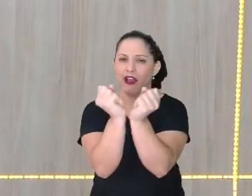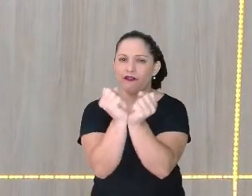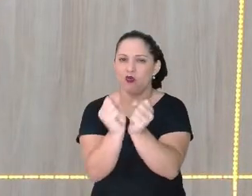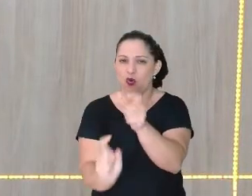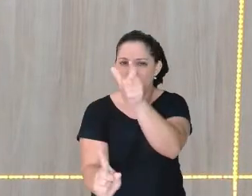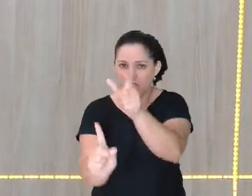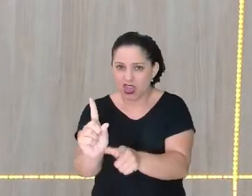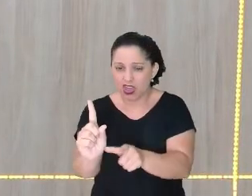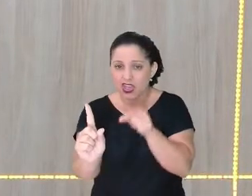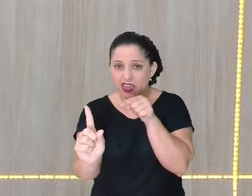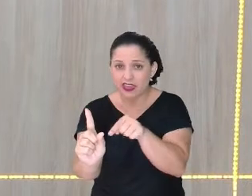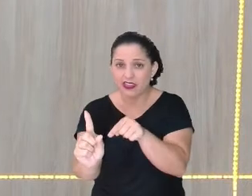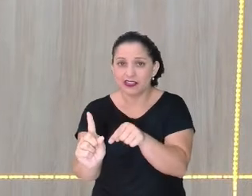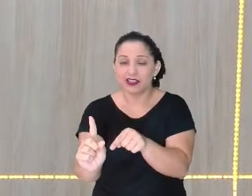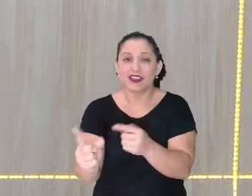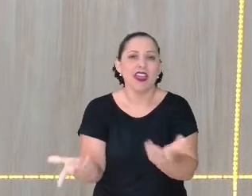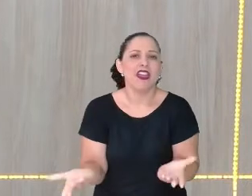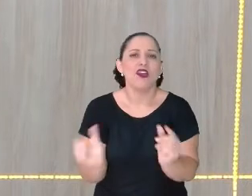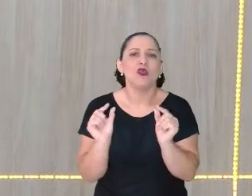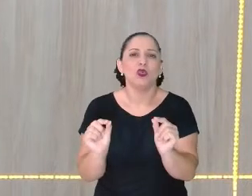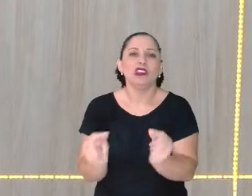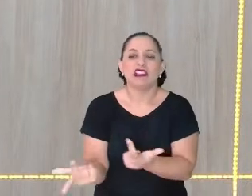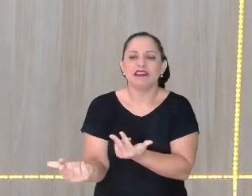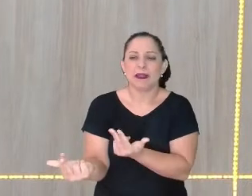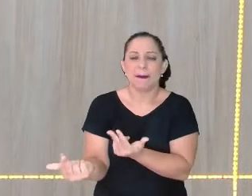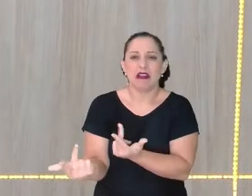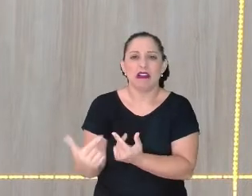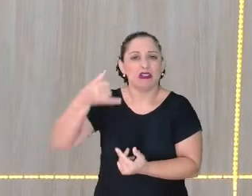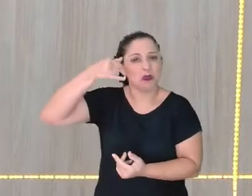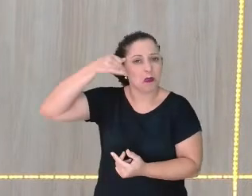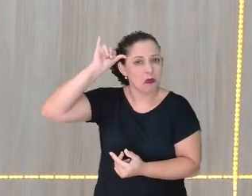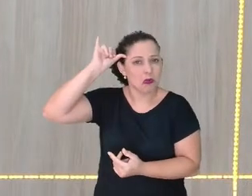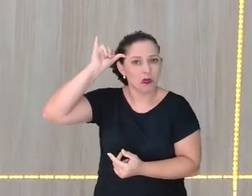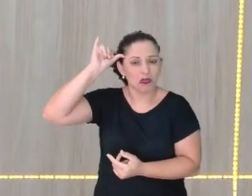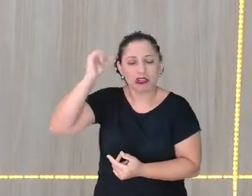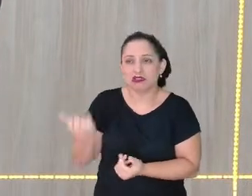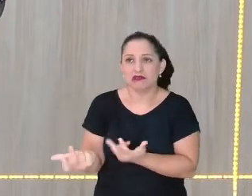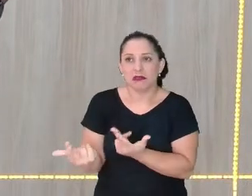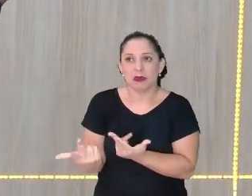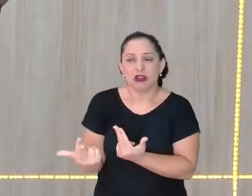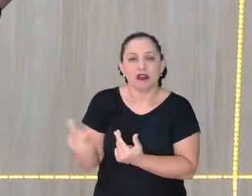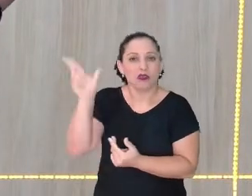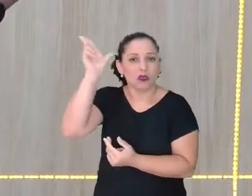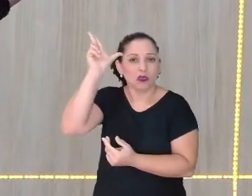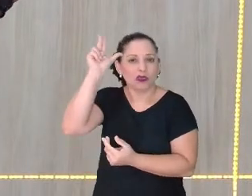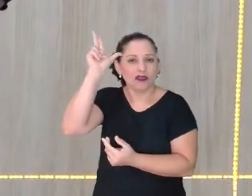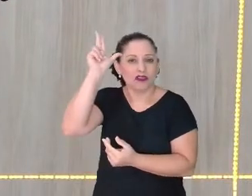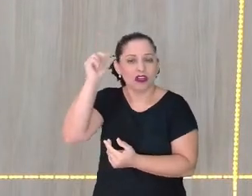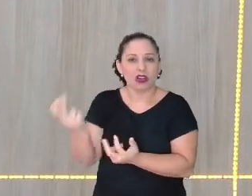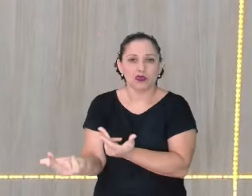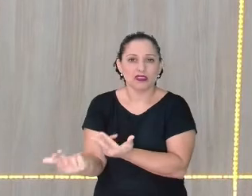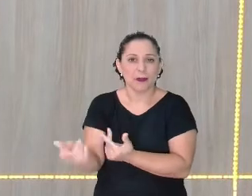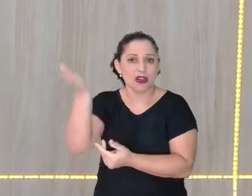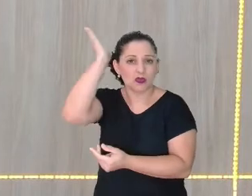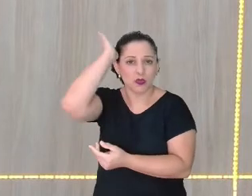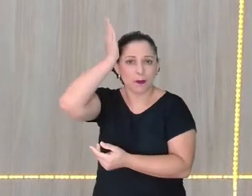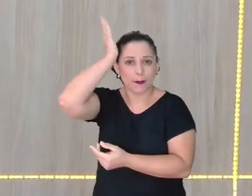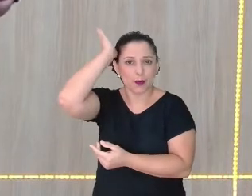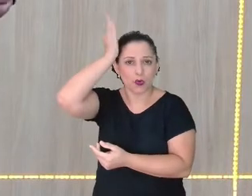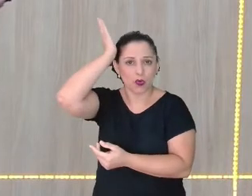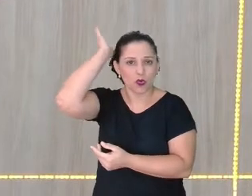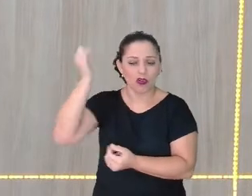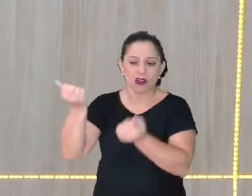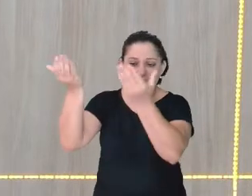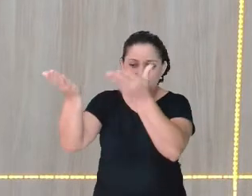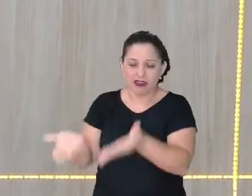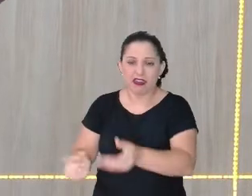era a mesma coisa que um boi, um cavalo, um burro. Era carga, era uma